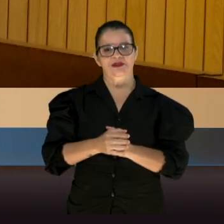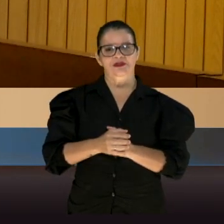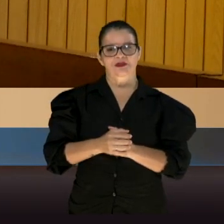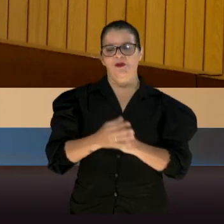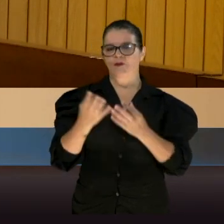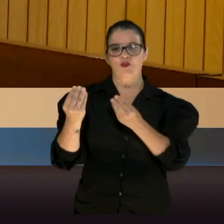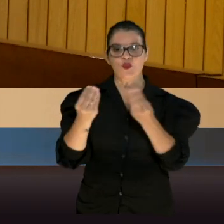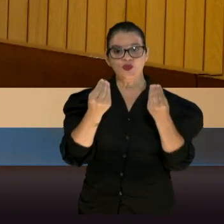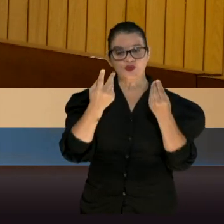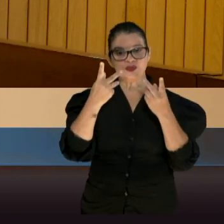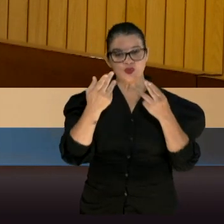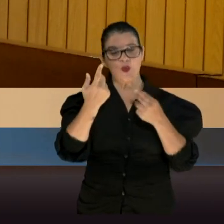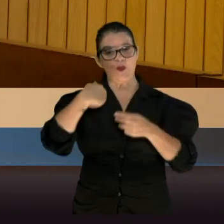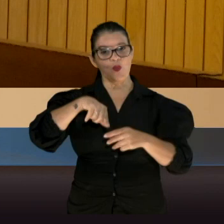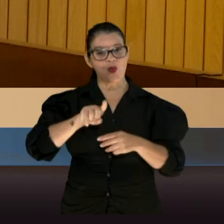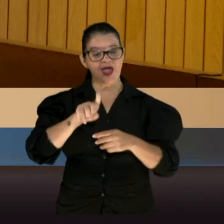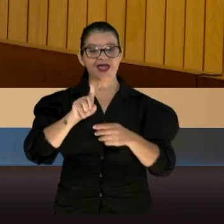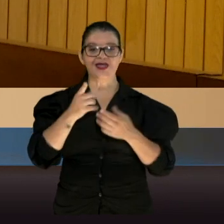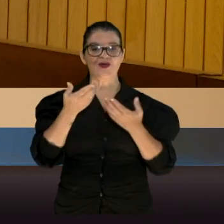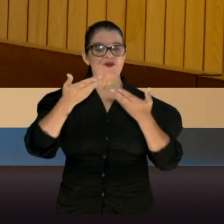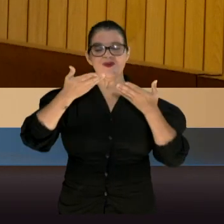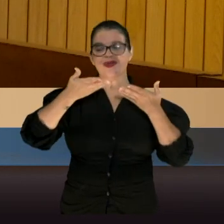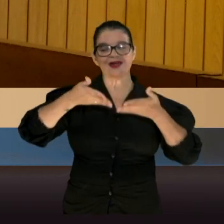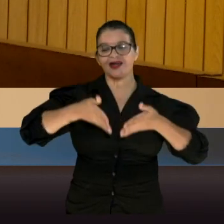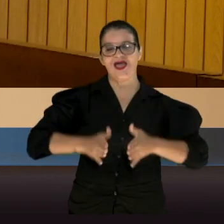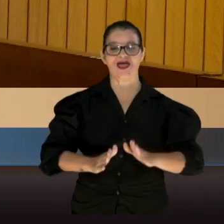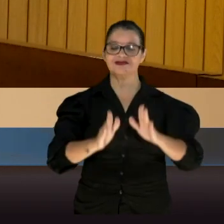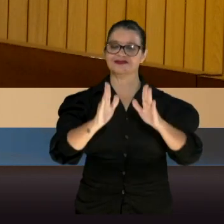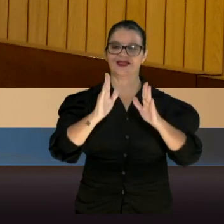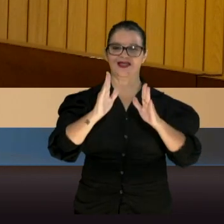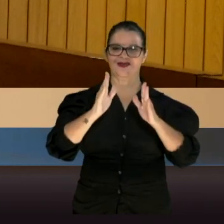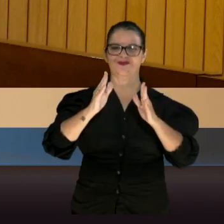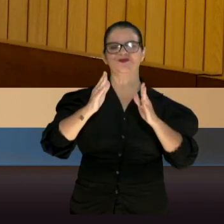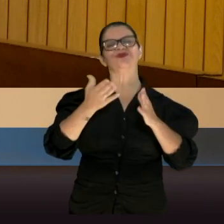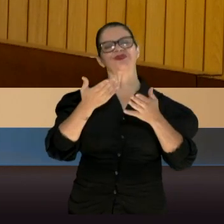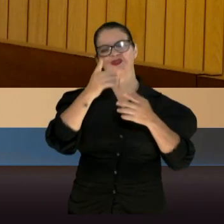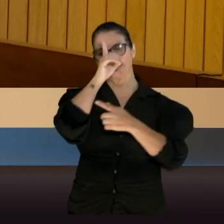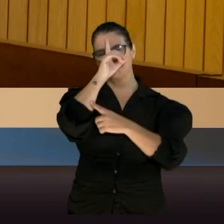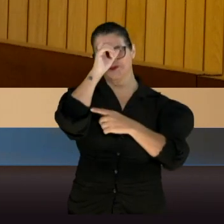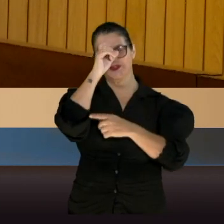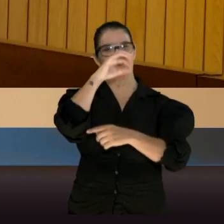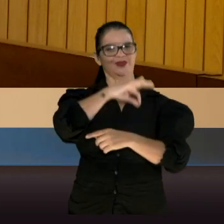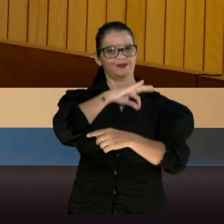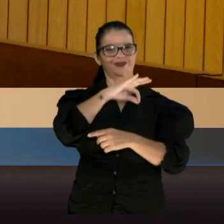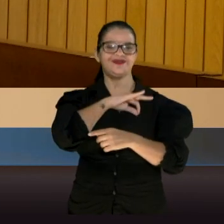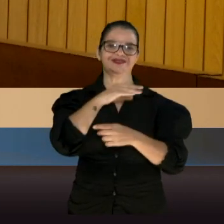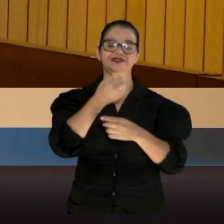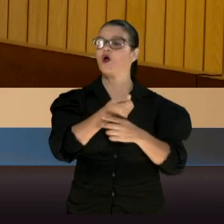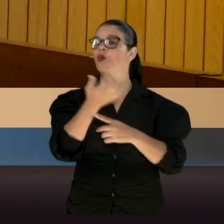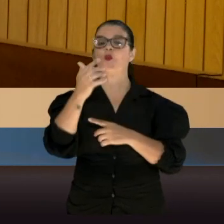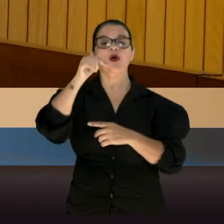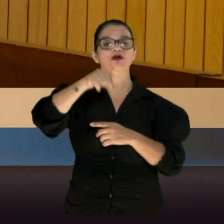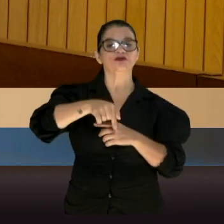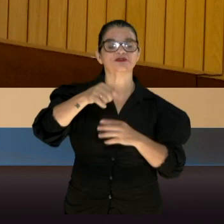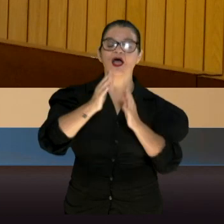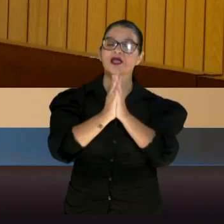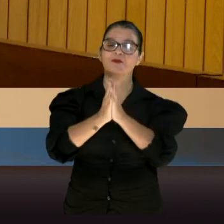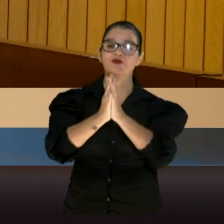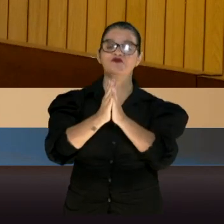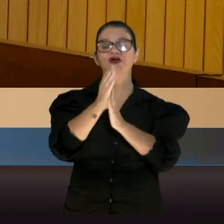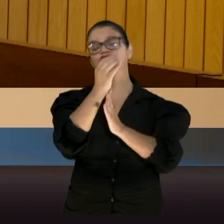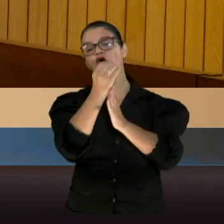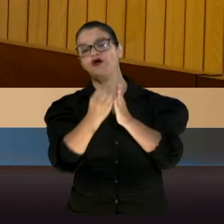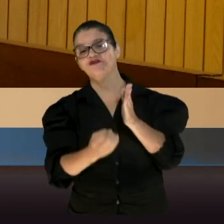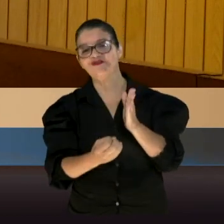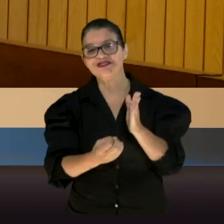Muitos, como eu, nasceram na maternidade do Hospital da Polícia. Quantos daqui, por favor, oficiais,